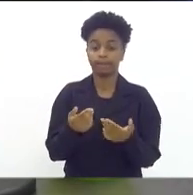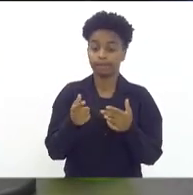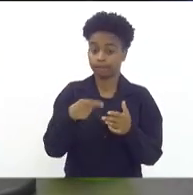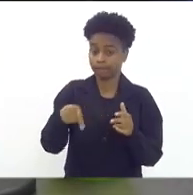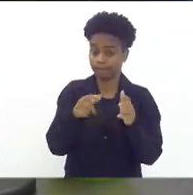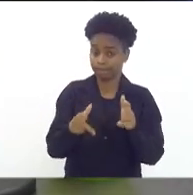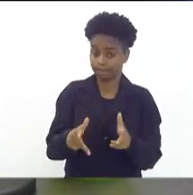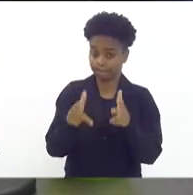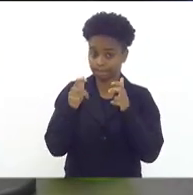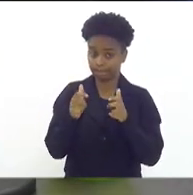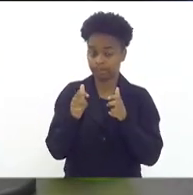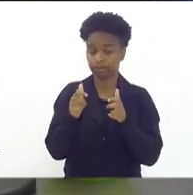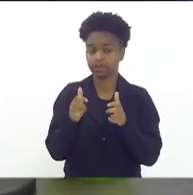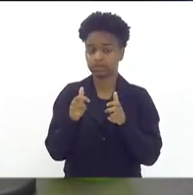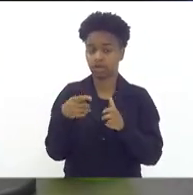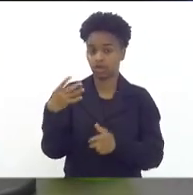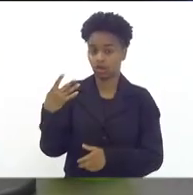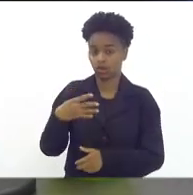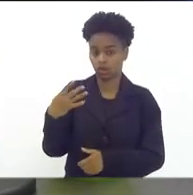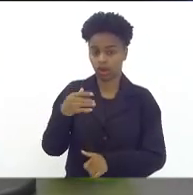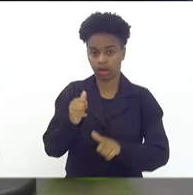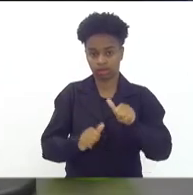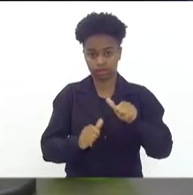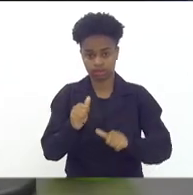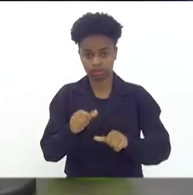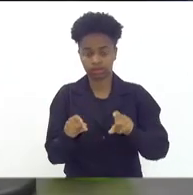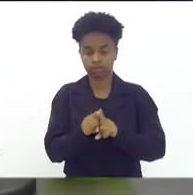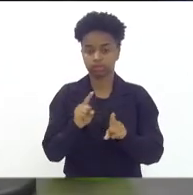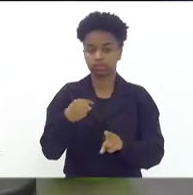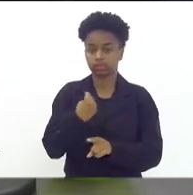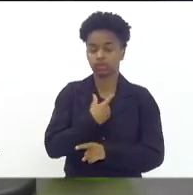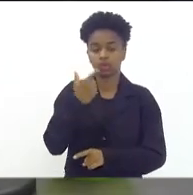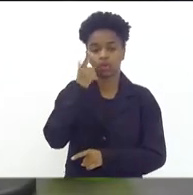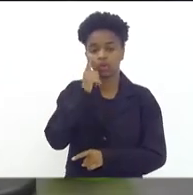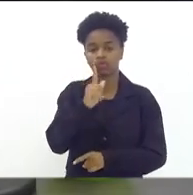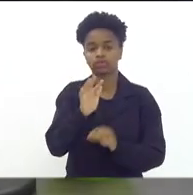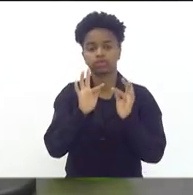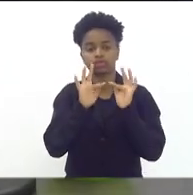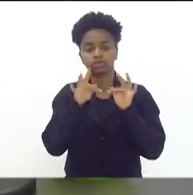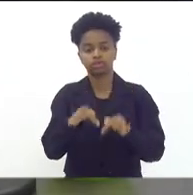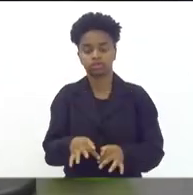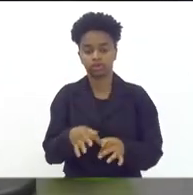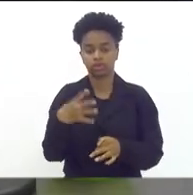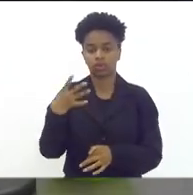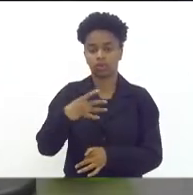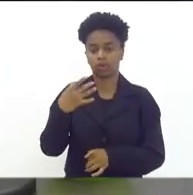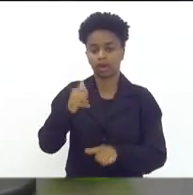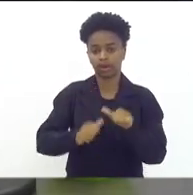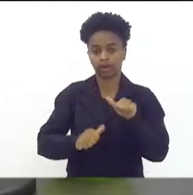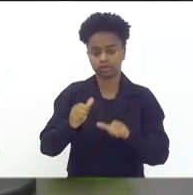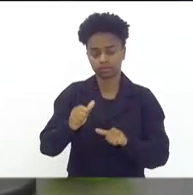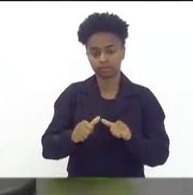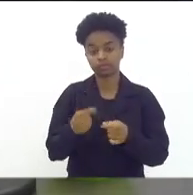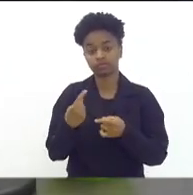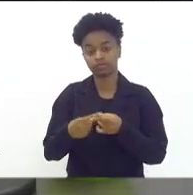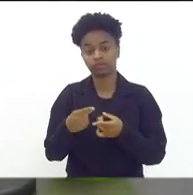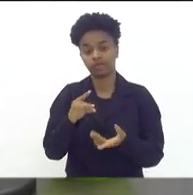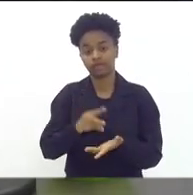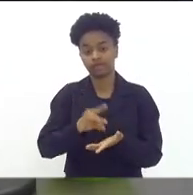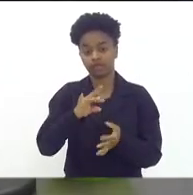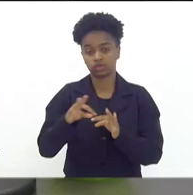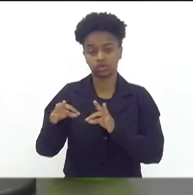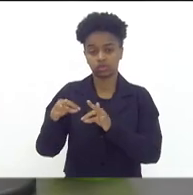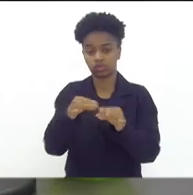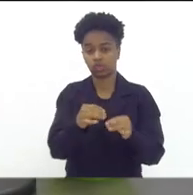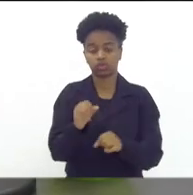no na quarta revisão e a gente consiga encerrar essa quarta revisão que é o que todo mundo